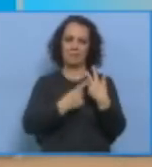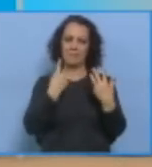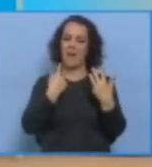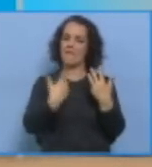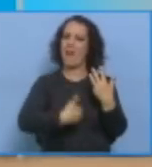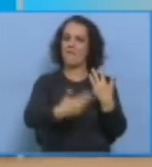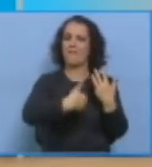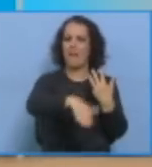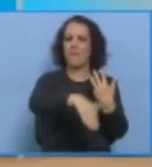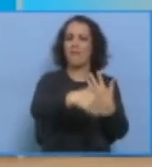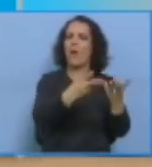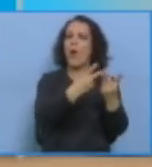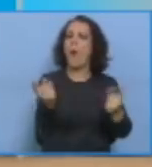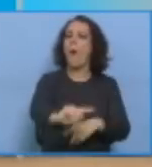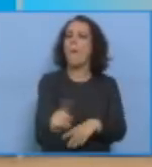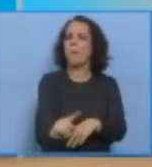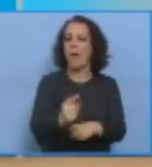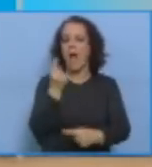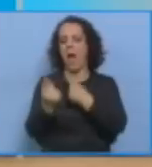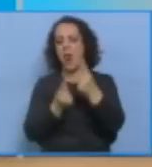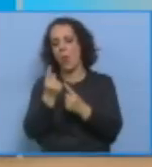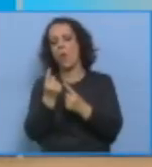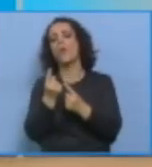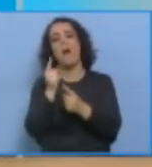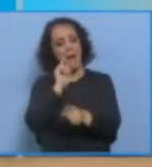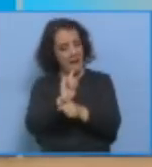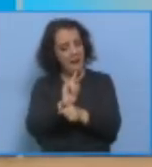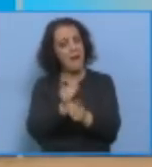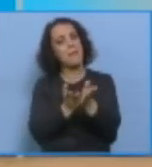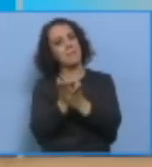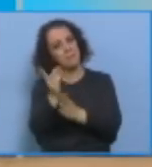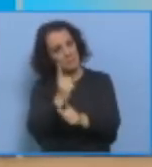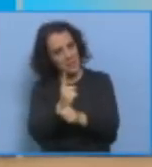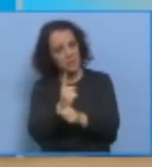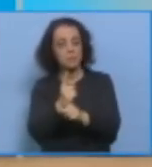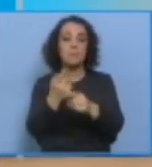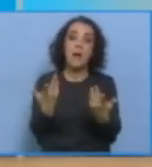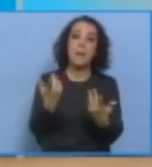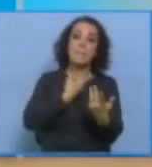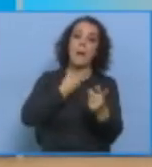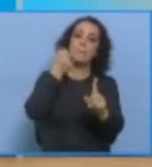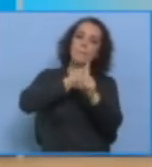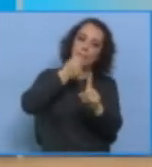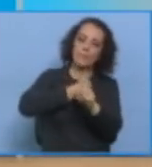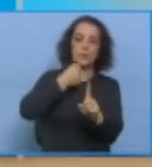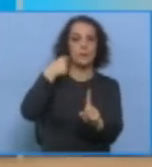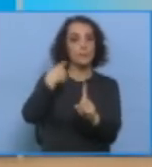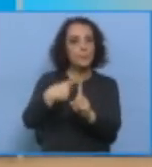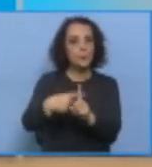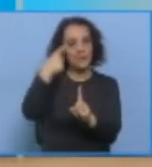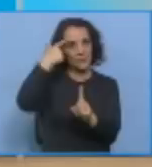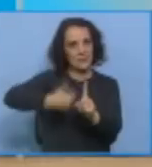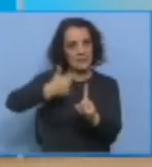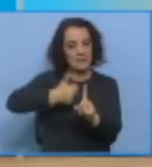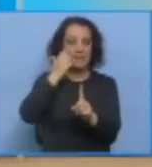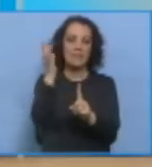continuar a acontecer de uma determinada forma. E, portanto, continuaremos a lutar no sentido positivo do termo, como é evidente,